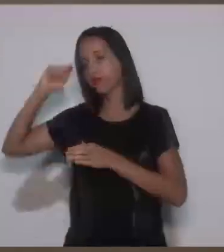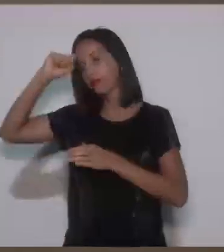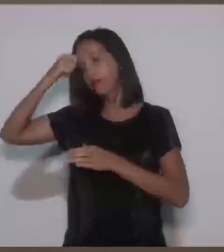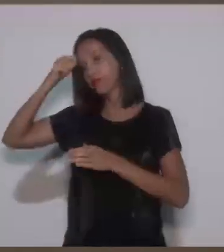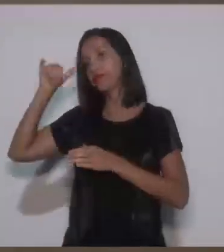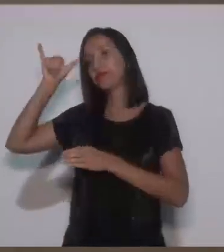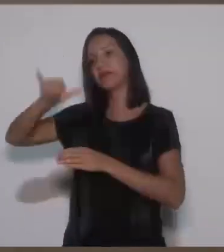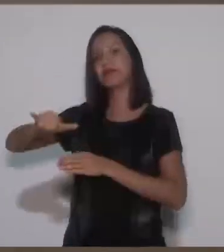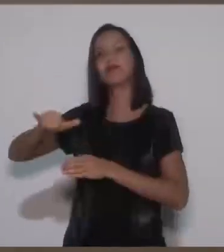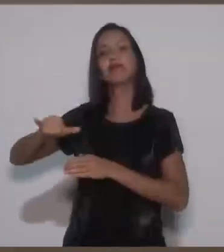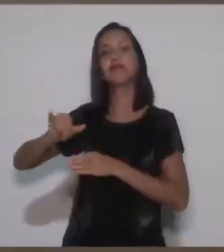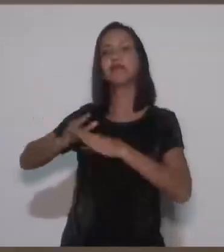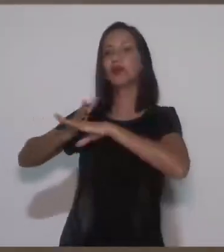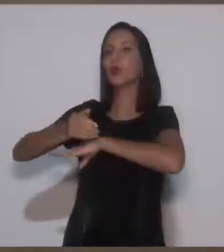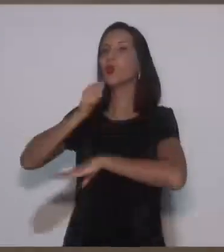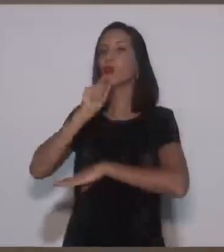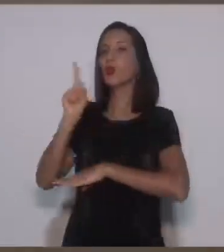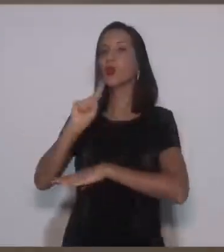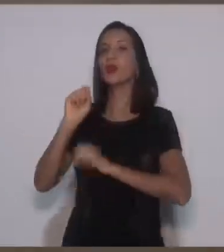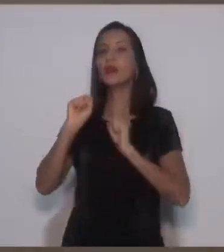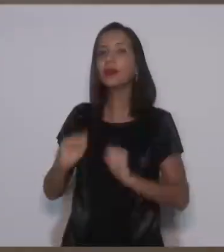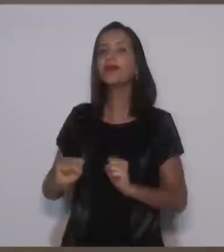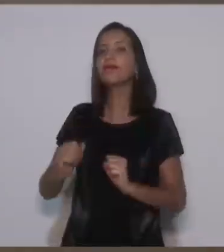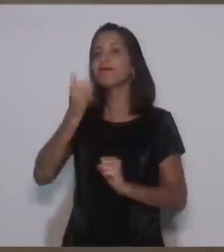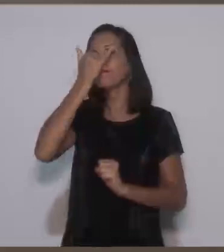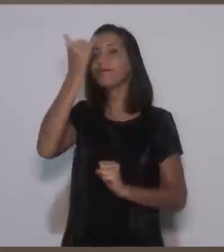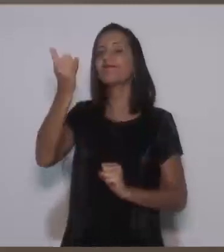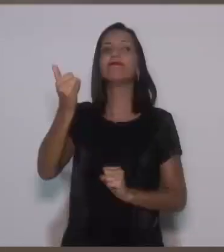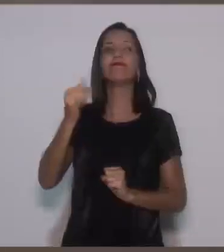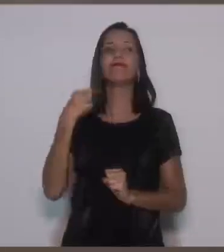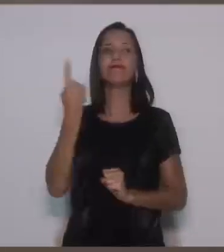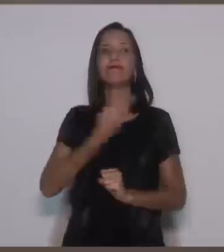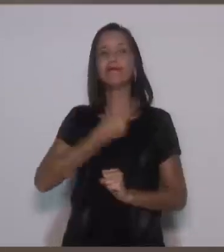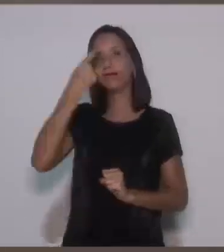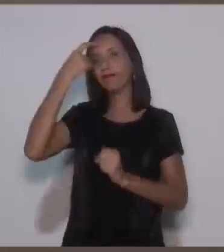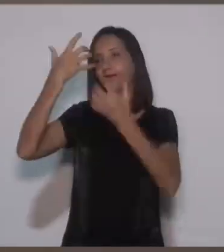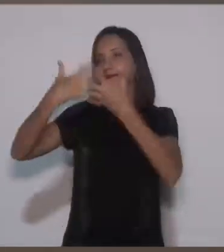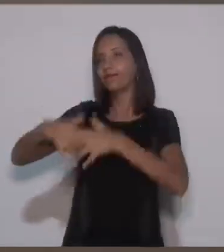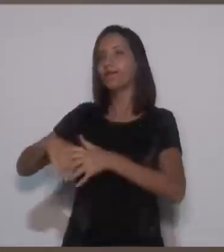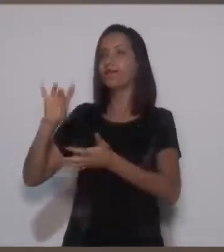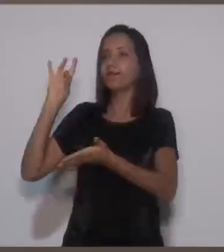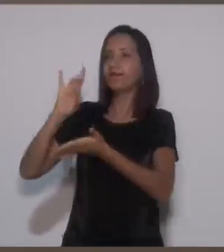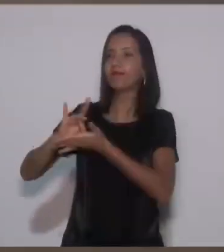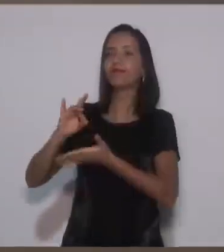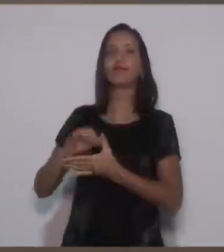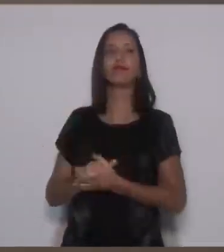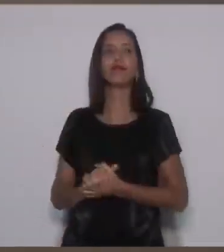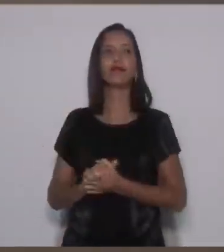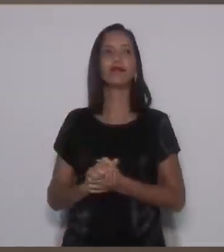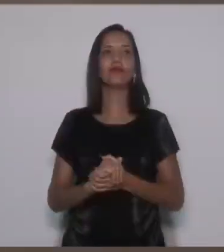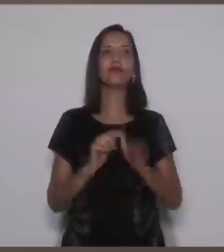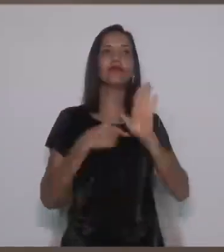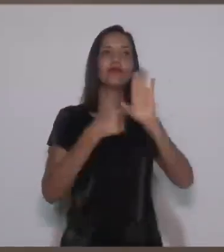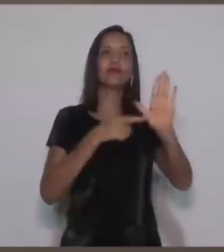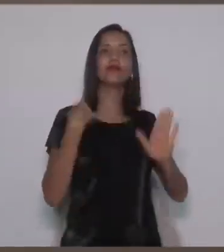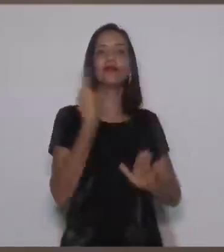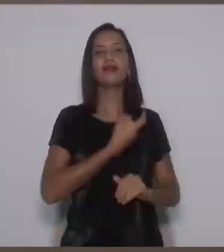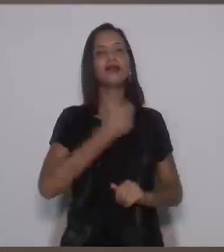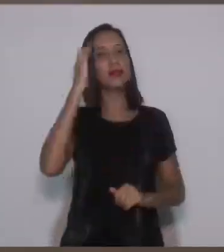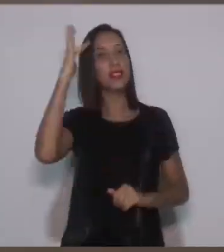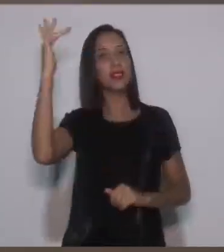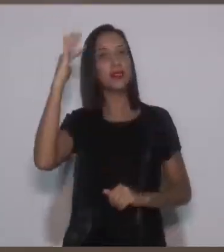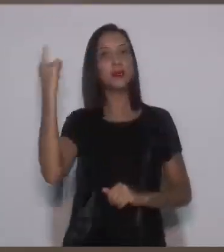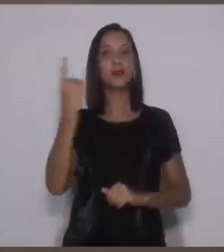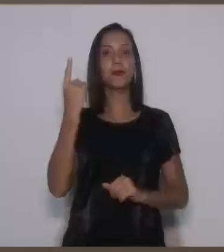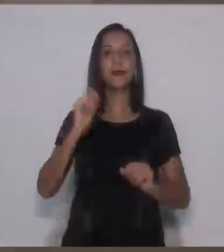escola, isso é uma armadilha que a gente pode cair se a gente não pensar na causa real. Então, o que eu trouxe para a gente refletir? Pode colocar